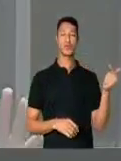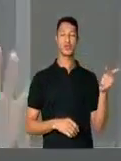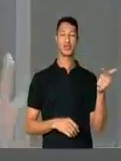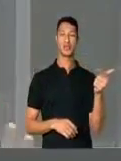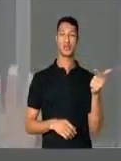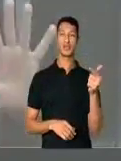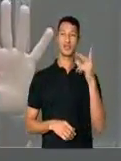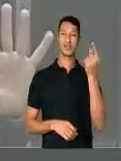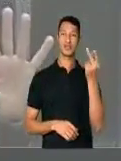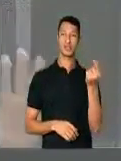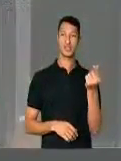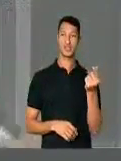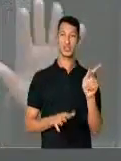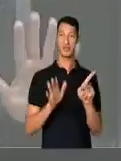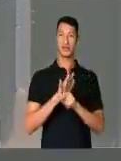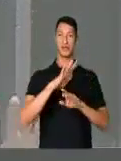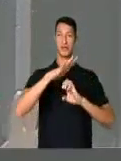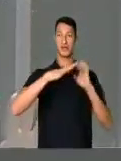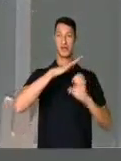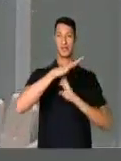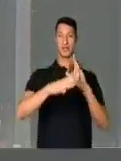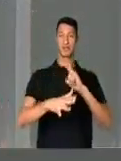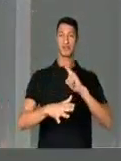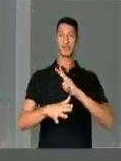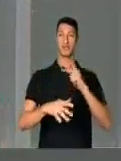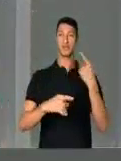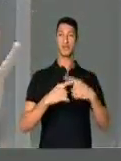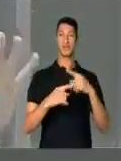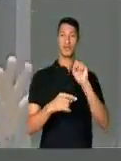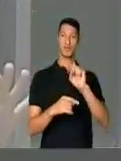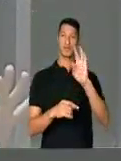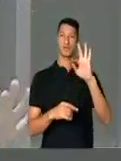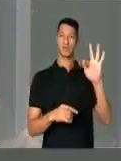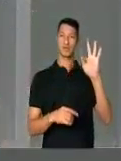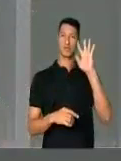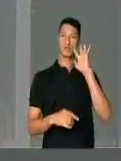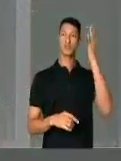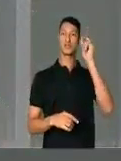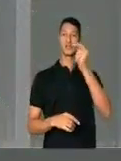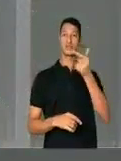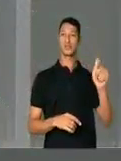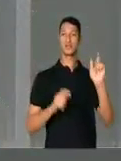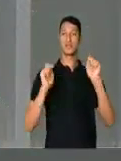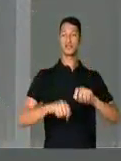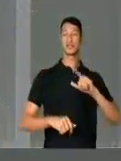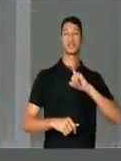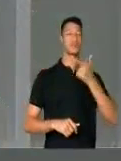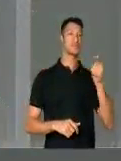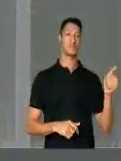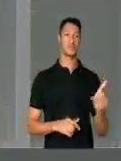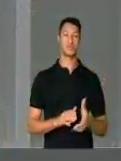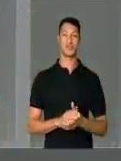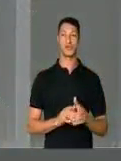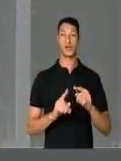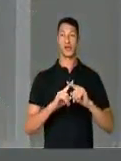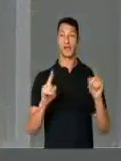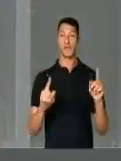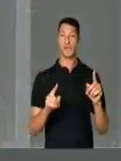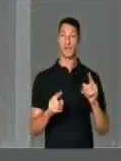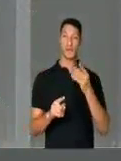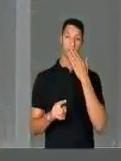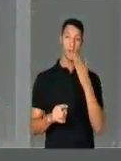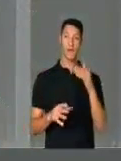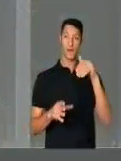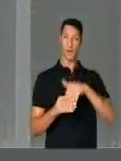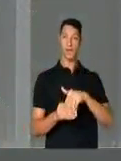existe mais dinheiro de empresas privadas, porque o Supremo decidiu que não deve existir. Mas